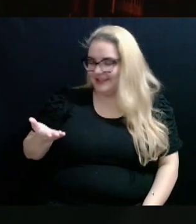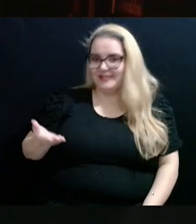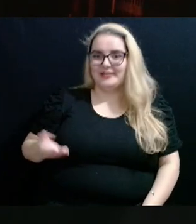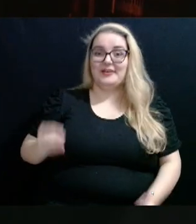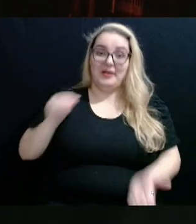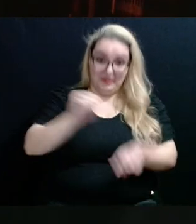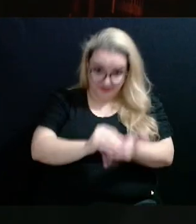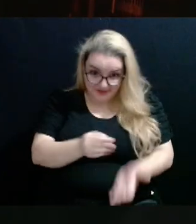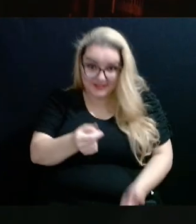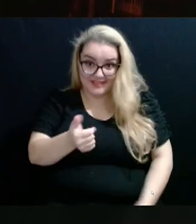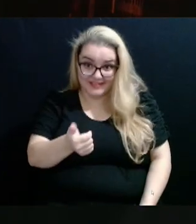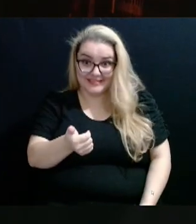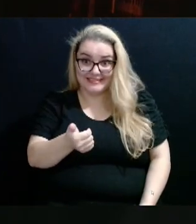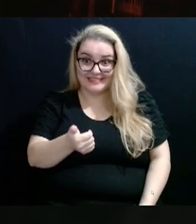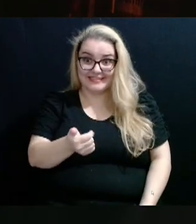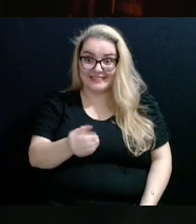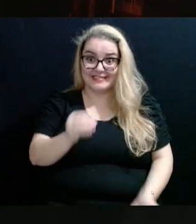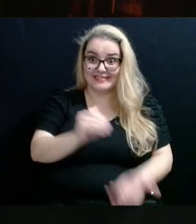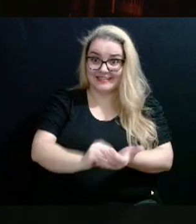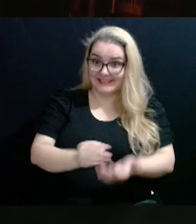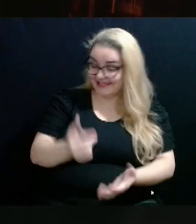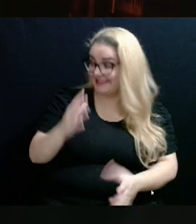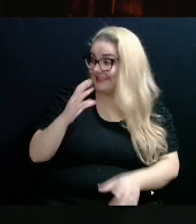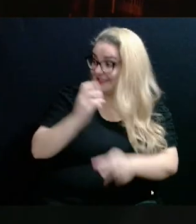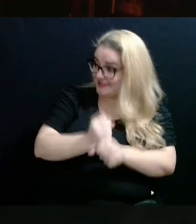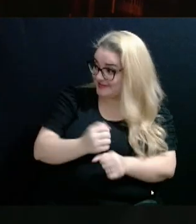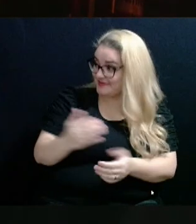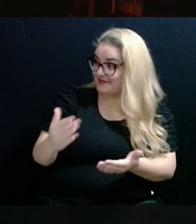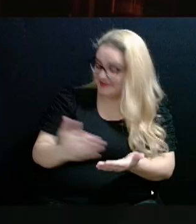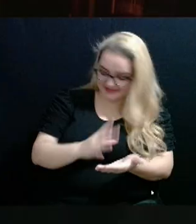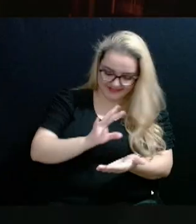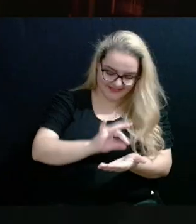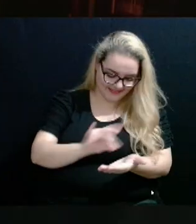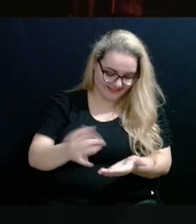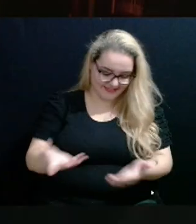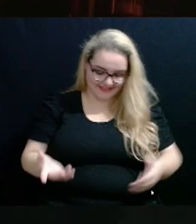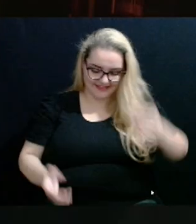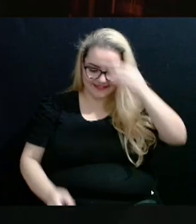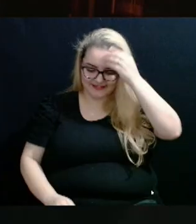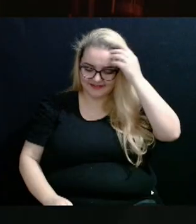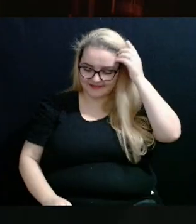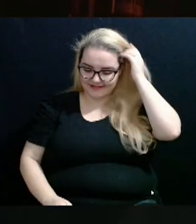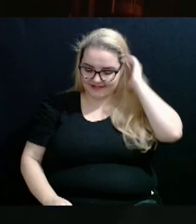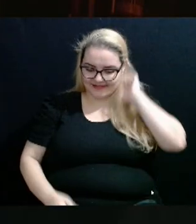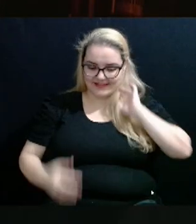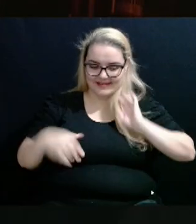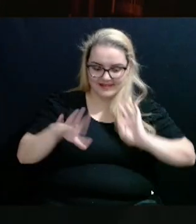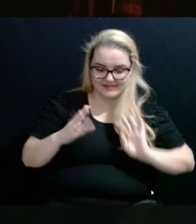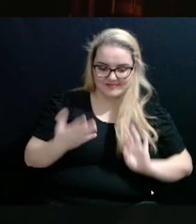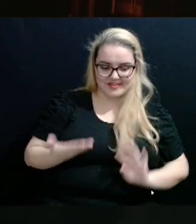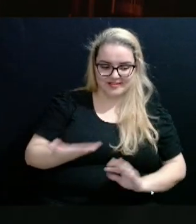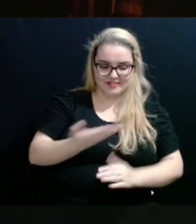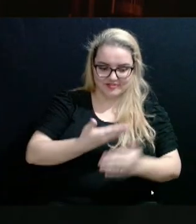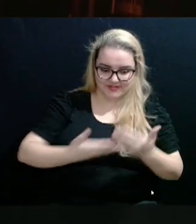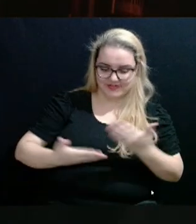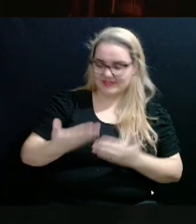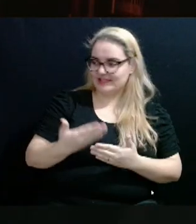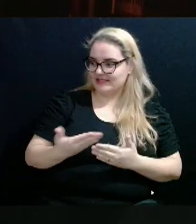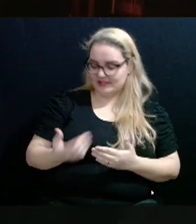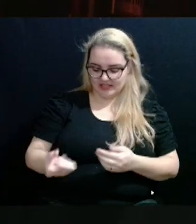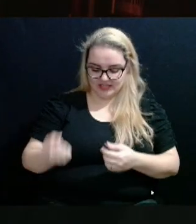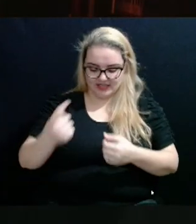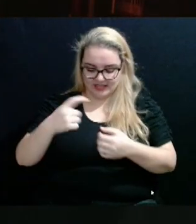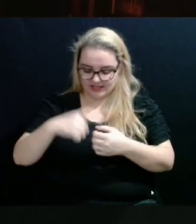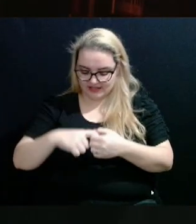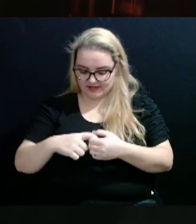você completar o seu álbum, né? É mais uma questão aí de interação, novamente, que a gente volta para a interação social,